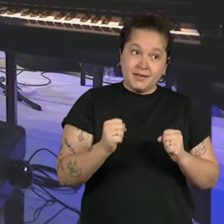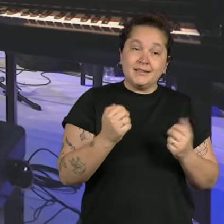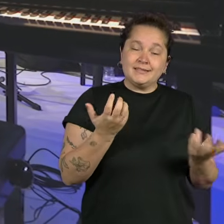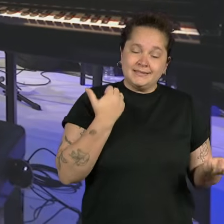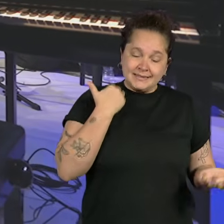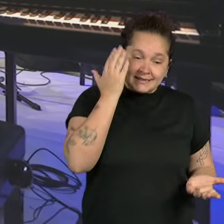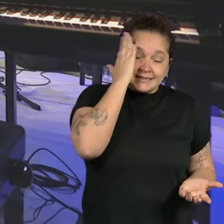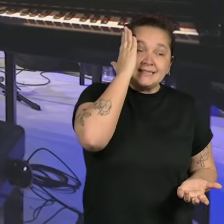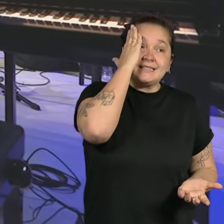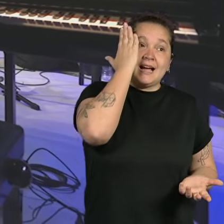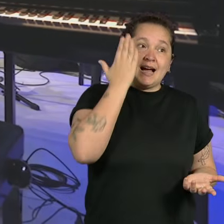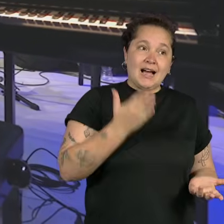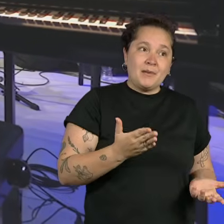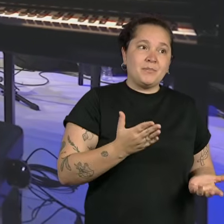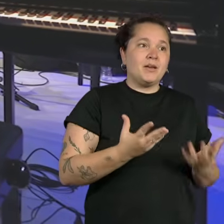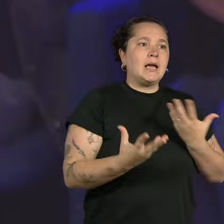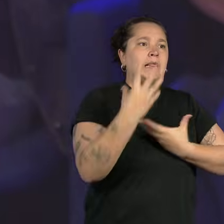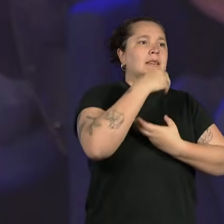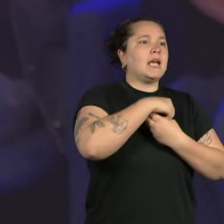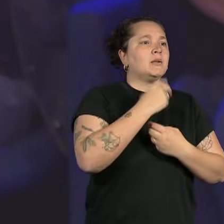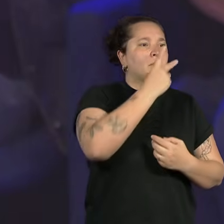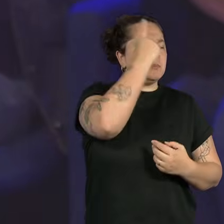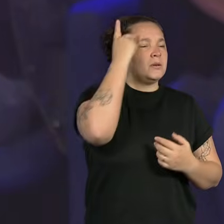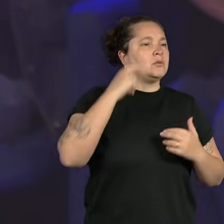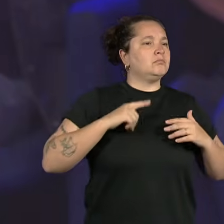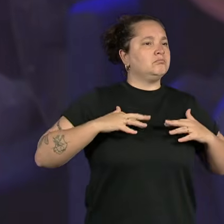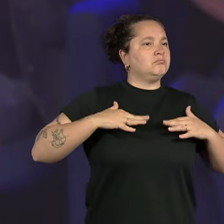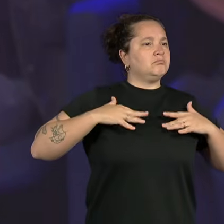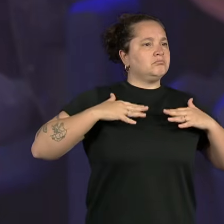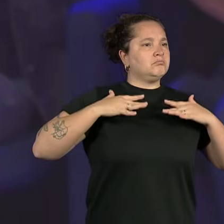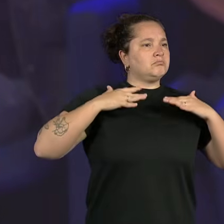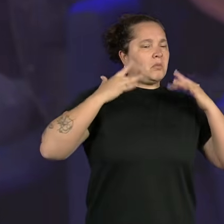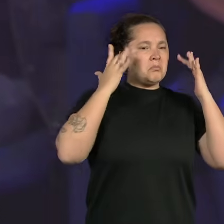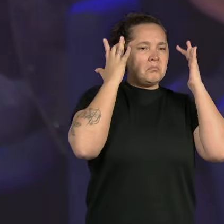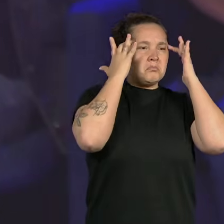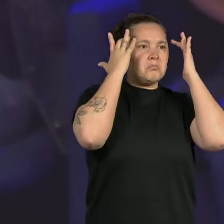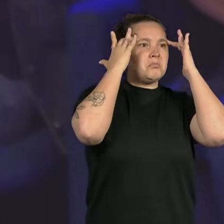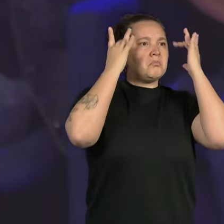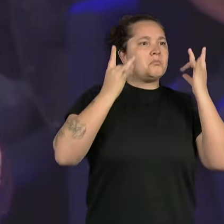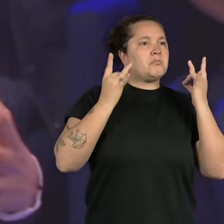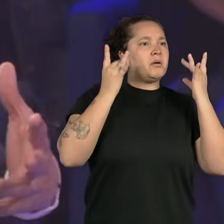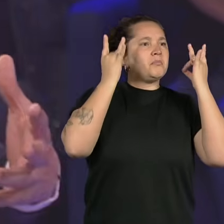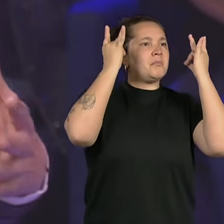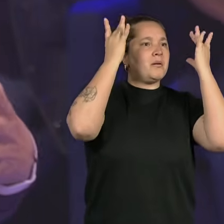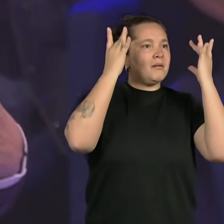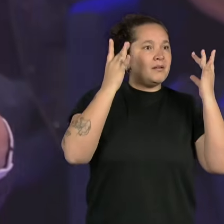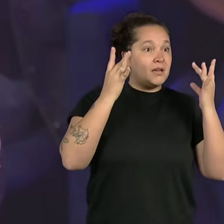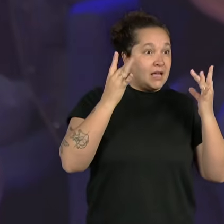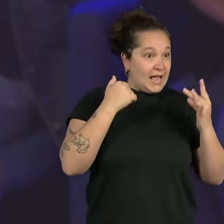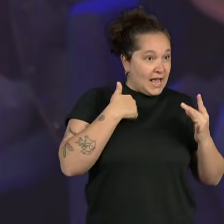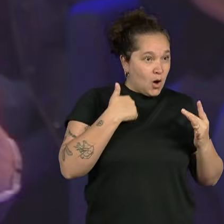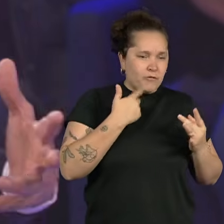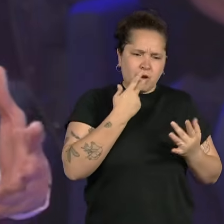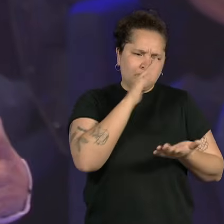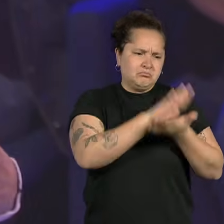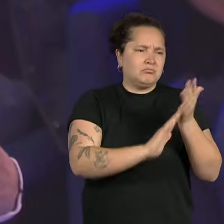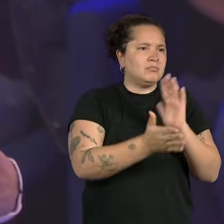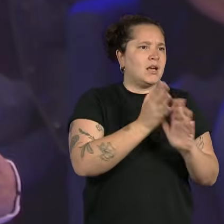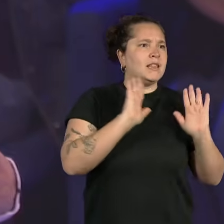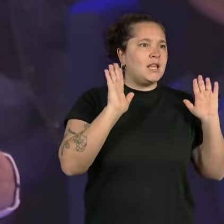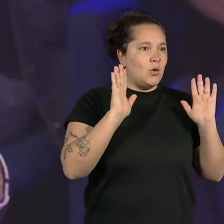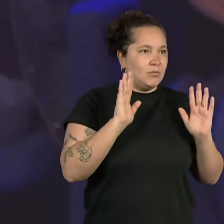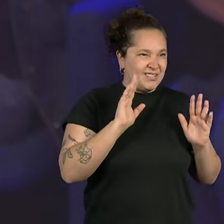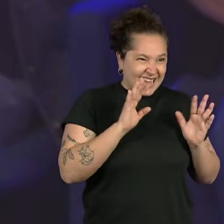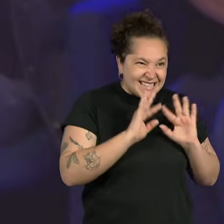lá, entorpece, né? Maquiavel dizendo o ser humano, assim, abrir mão do poder não é uma coisa